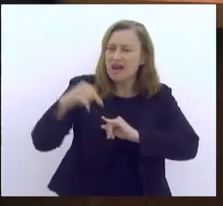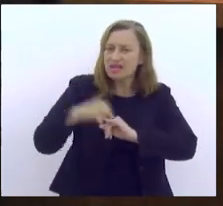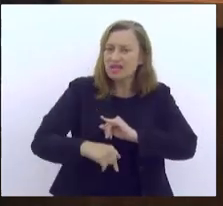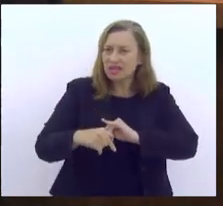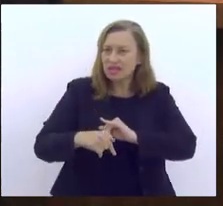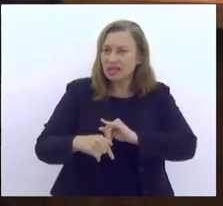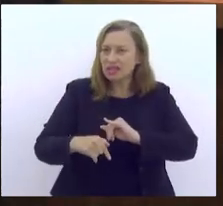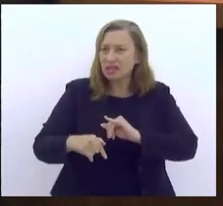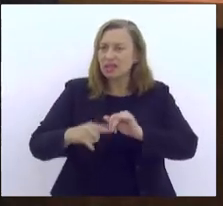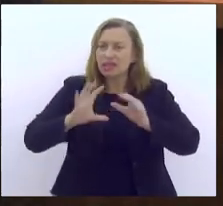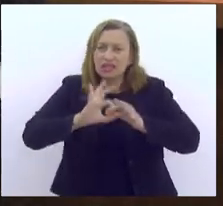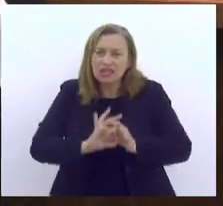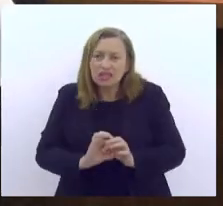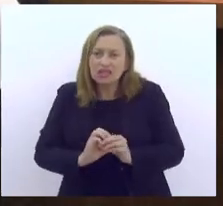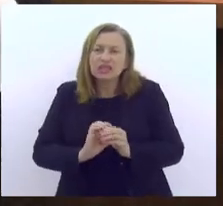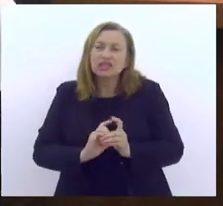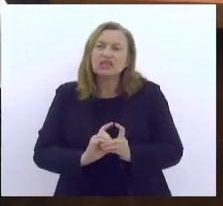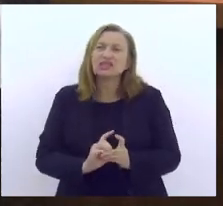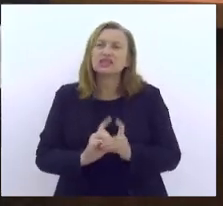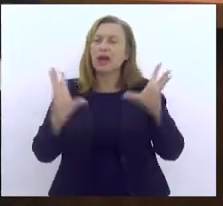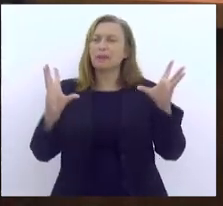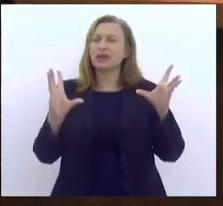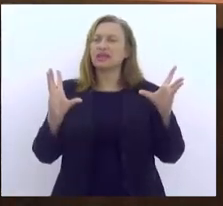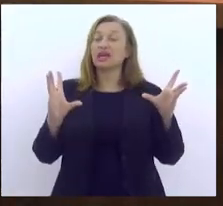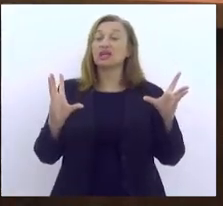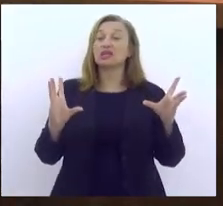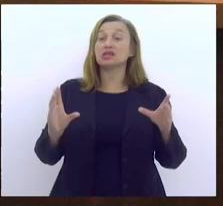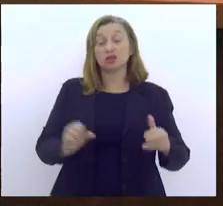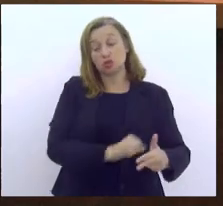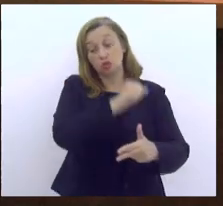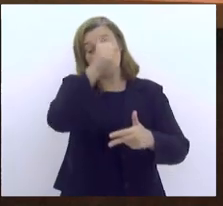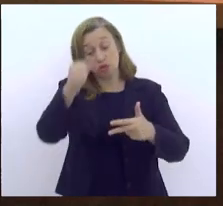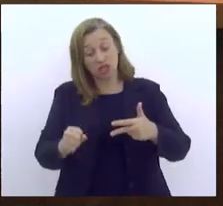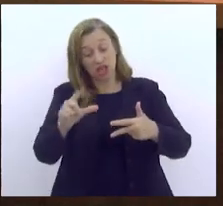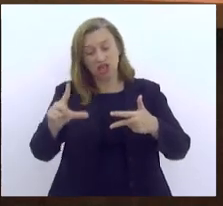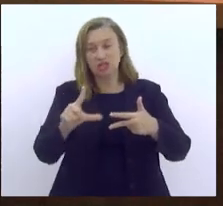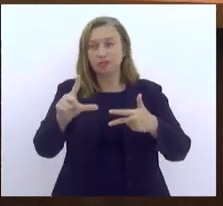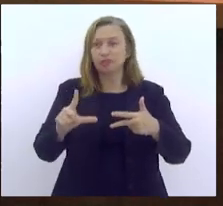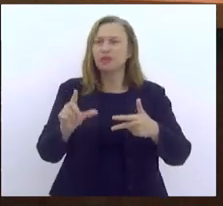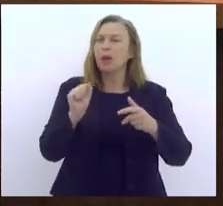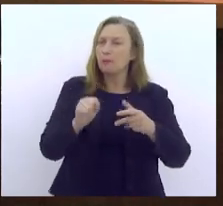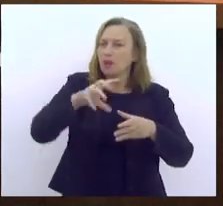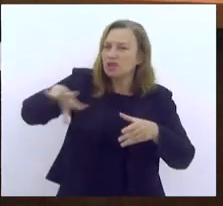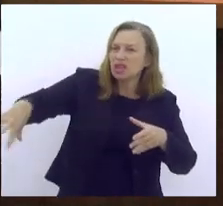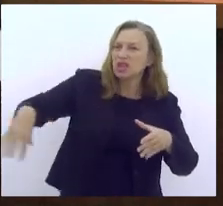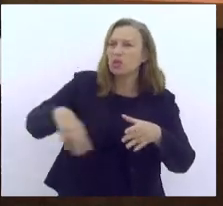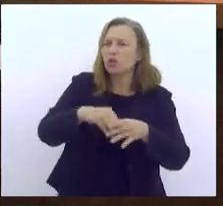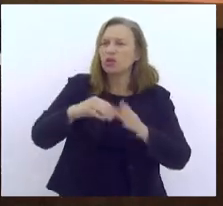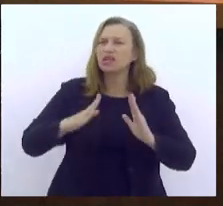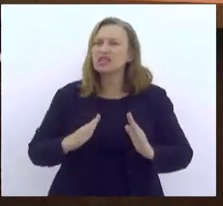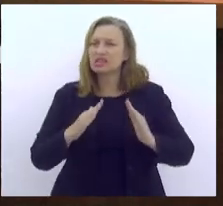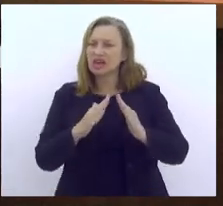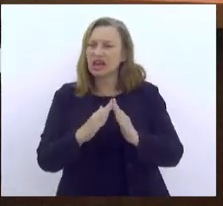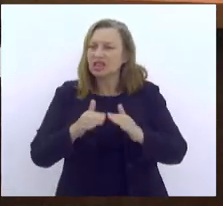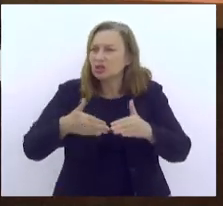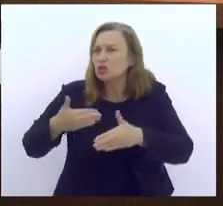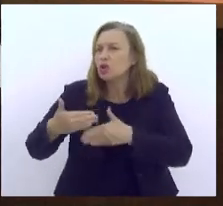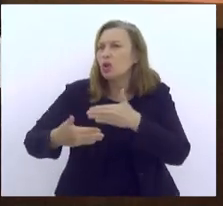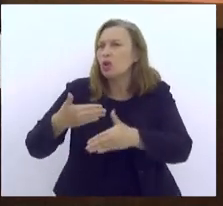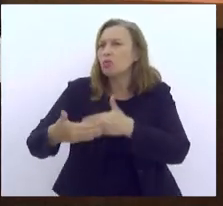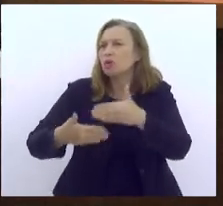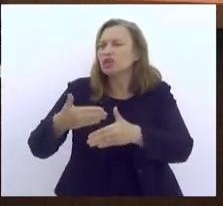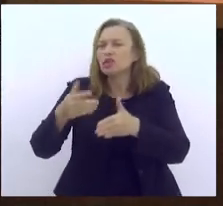a independência do Poder Legislativo, para que possa, inclusive, colocar essa casa num processo